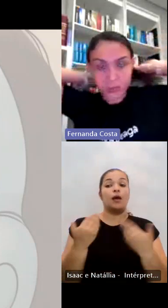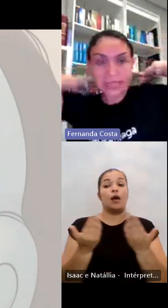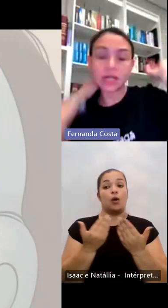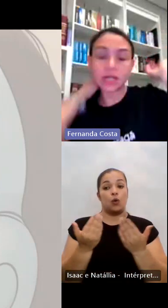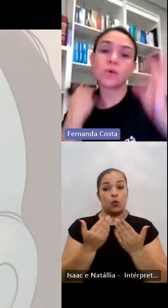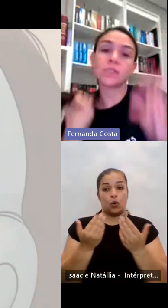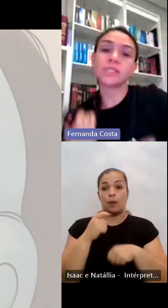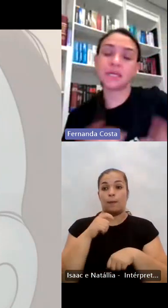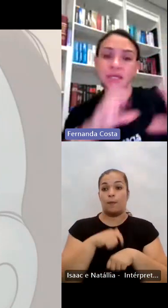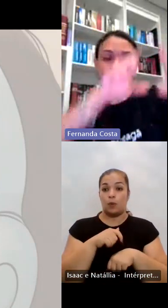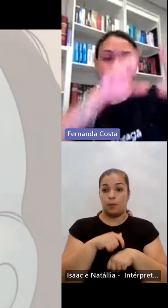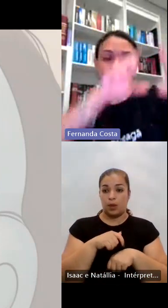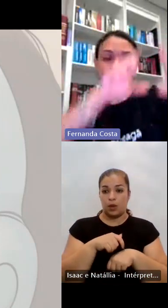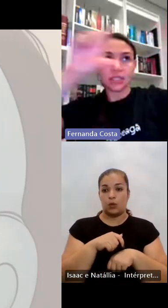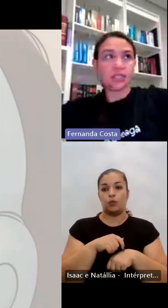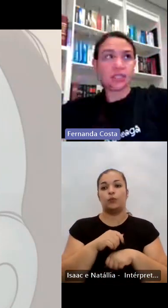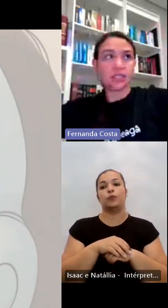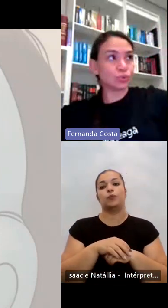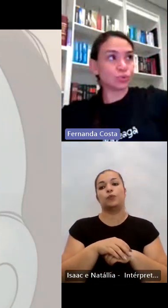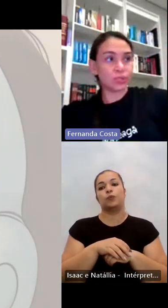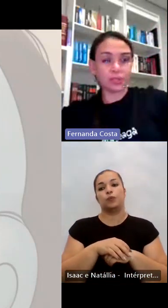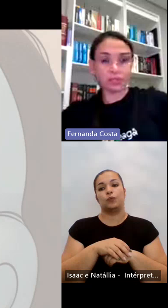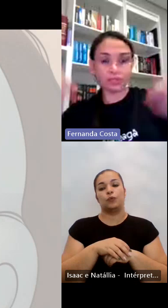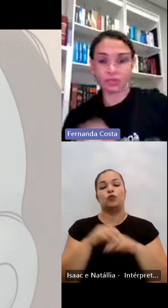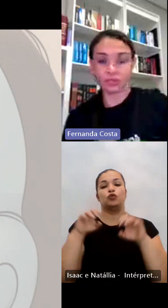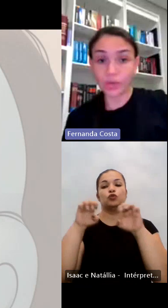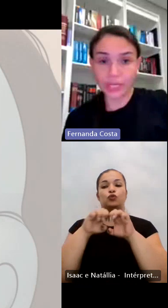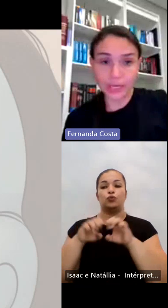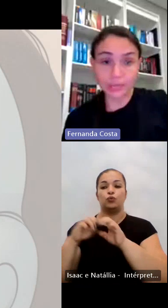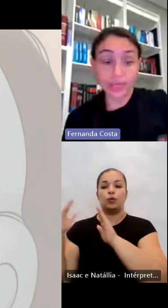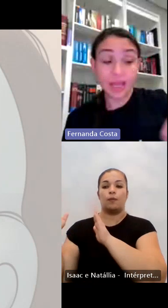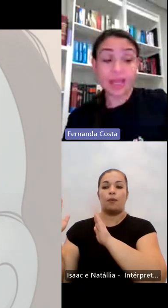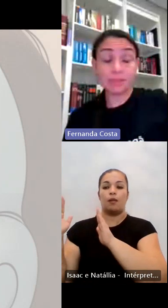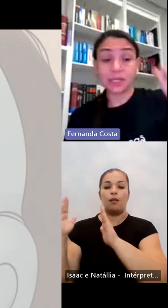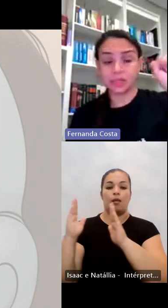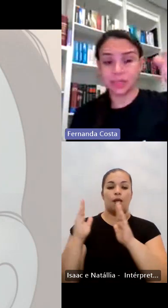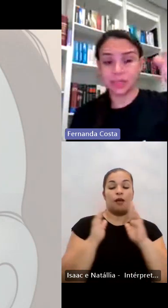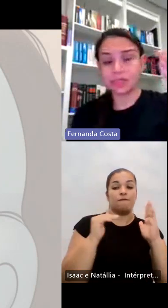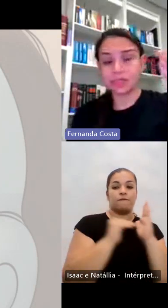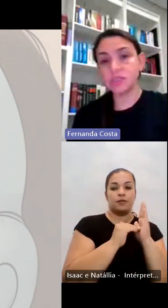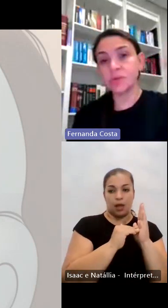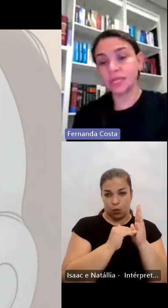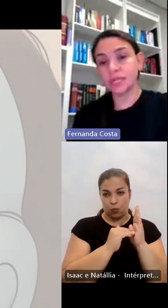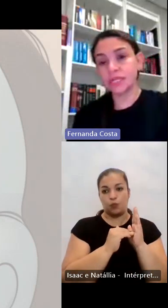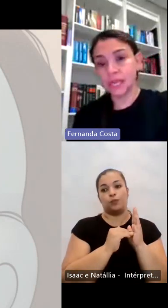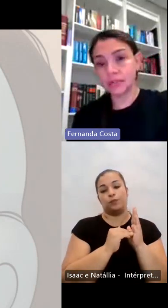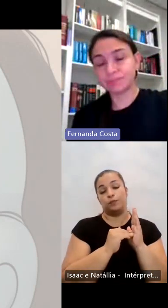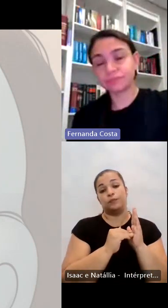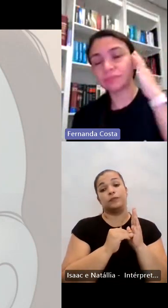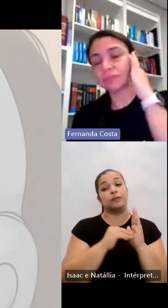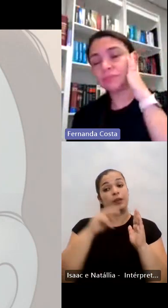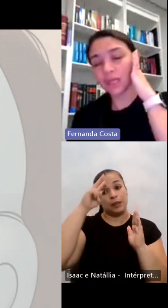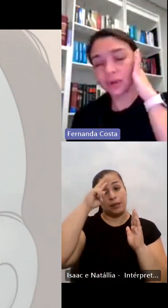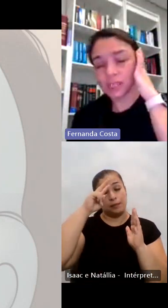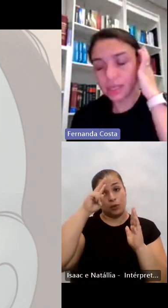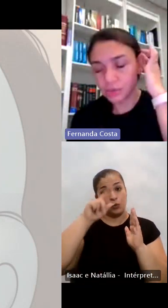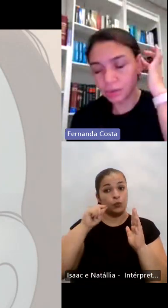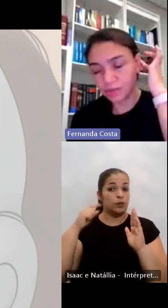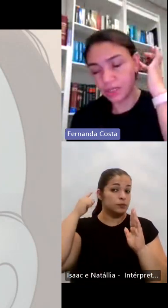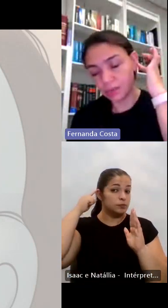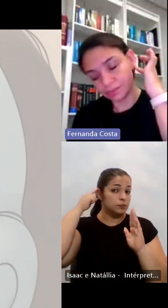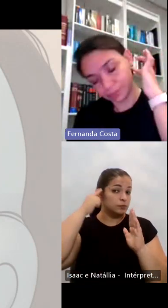final da nossa estrutura de orelha. Lembrando que na nossa orelha externa,